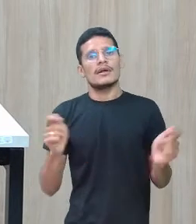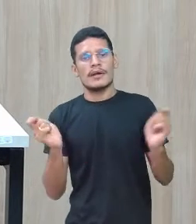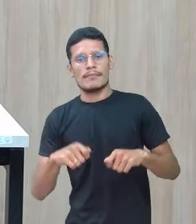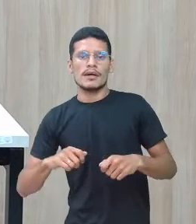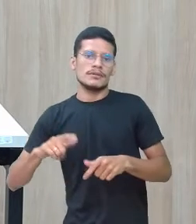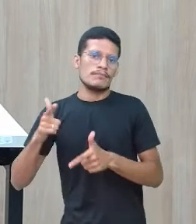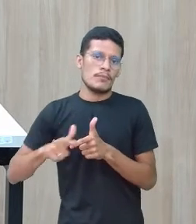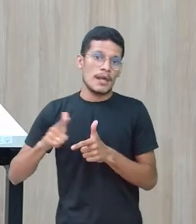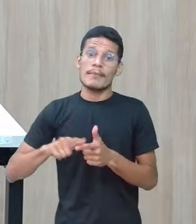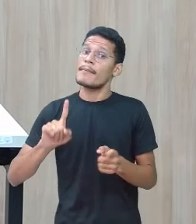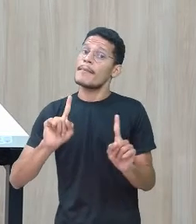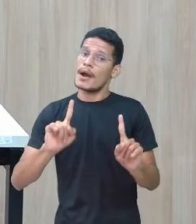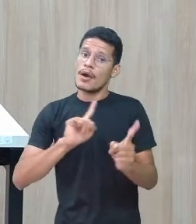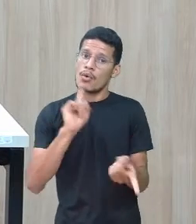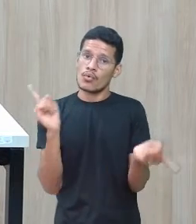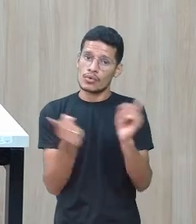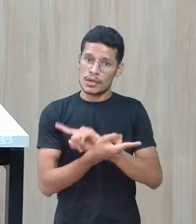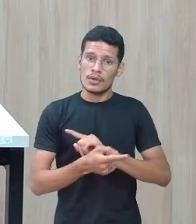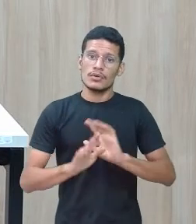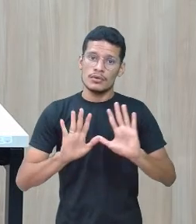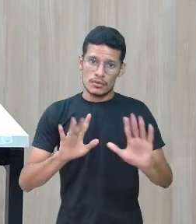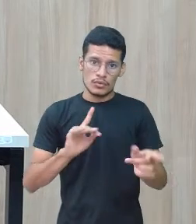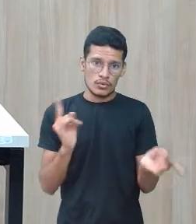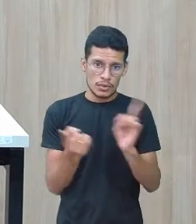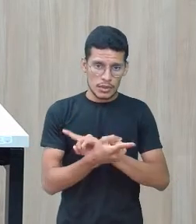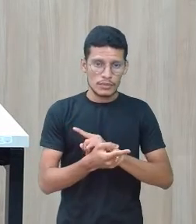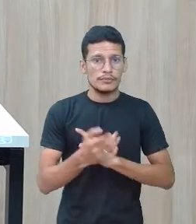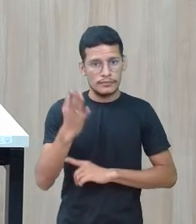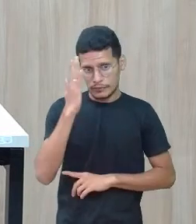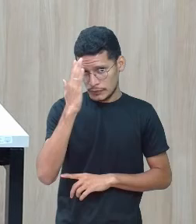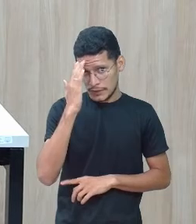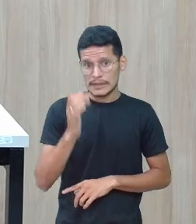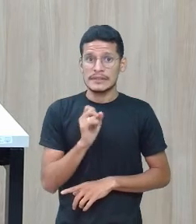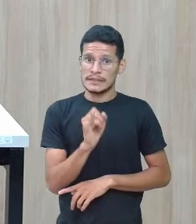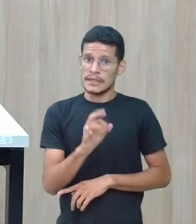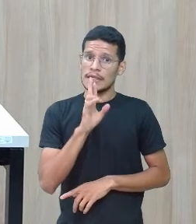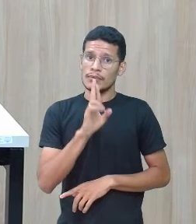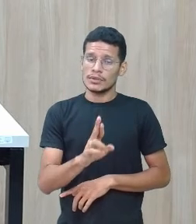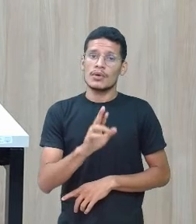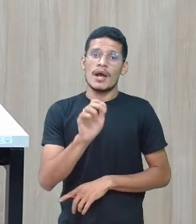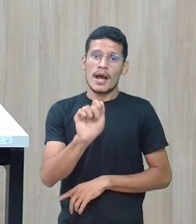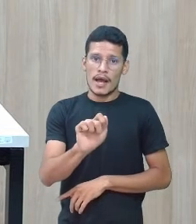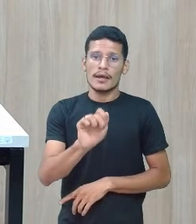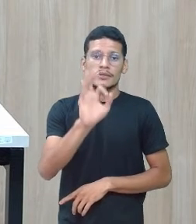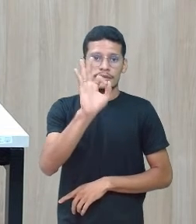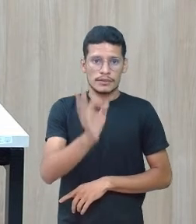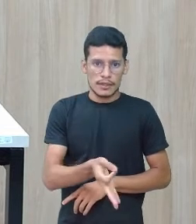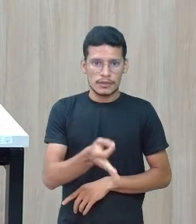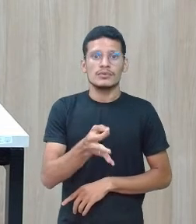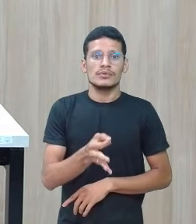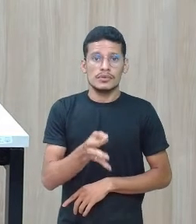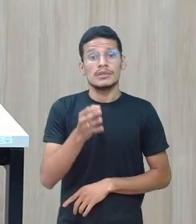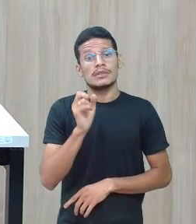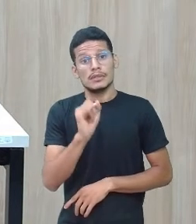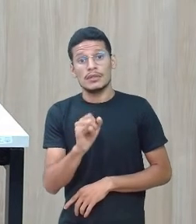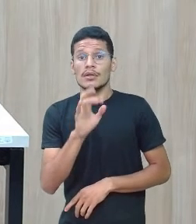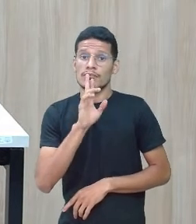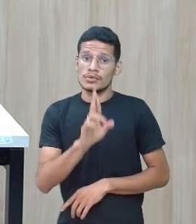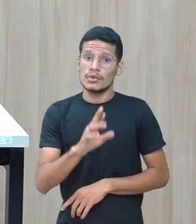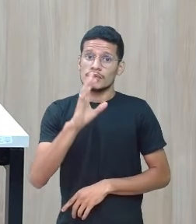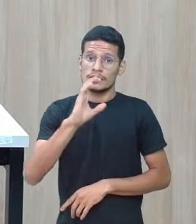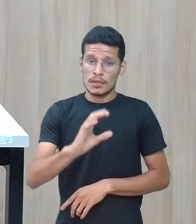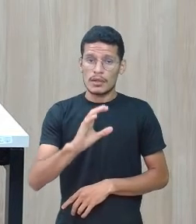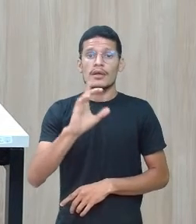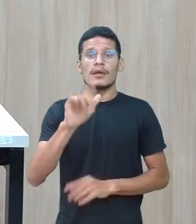genes defeituosos por genes sadios. Então, quem respondeu a letra A, acertou. E quem respondeu a